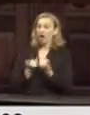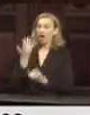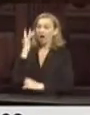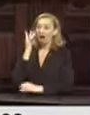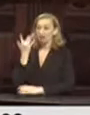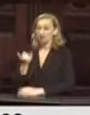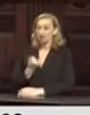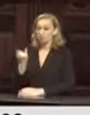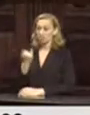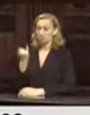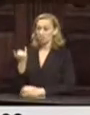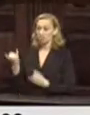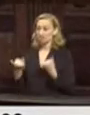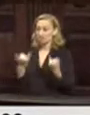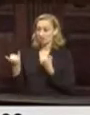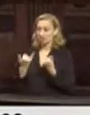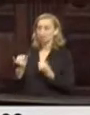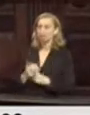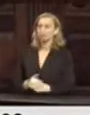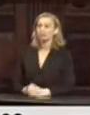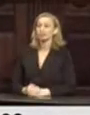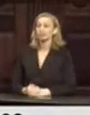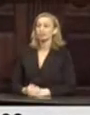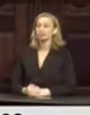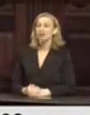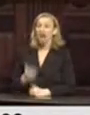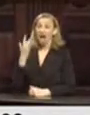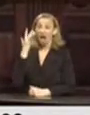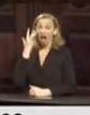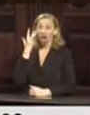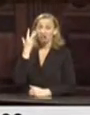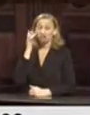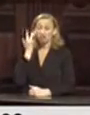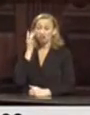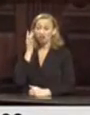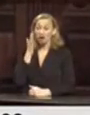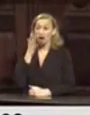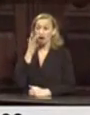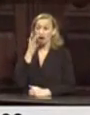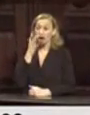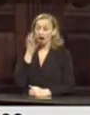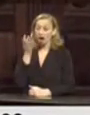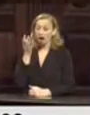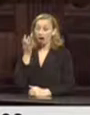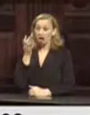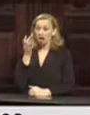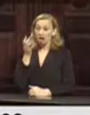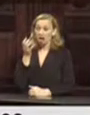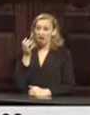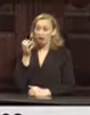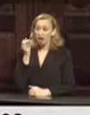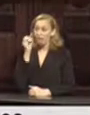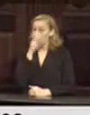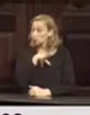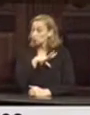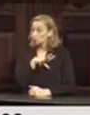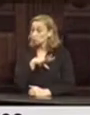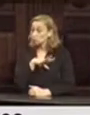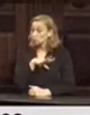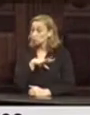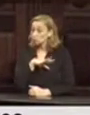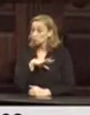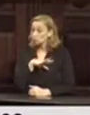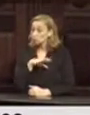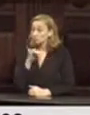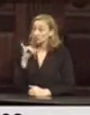formação, e acha um absurdo uma intervenção do Exército, mas